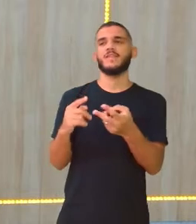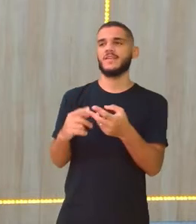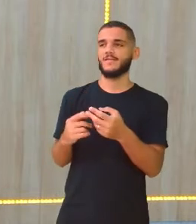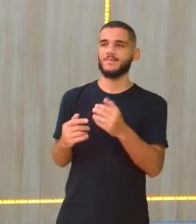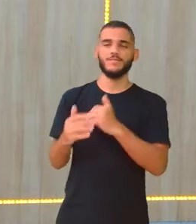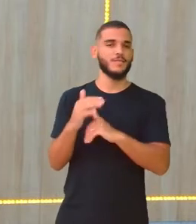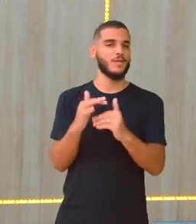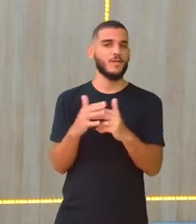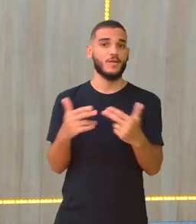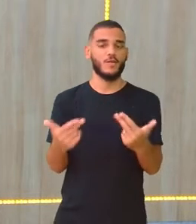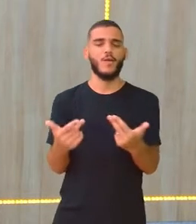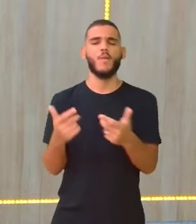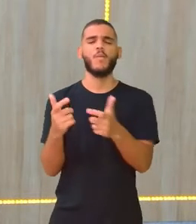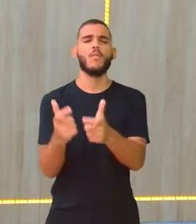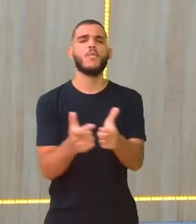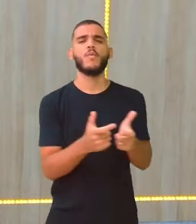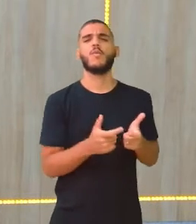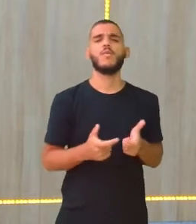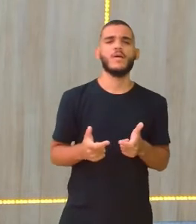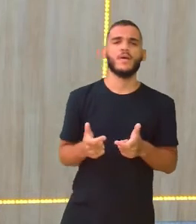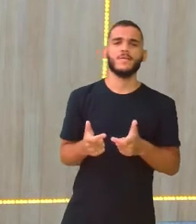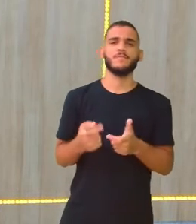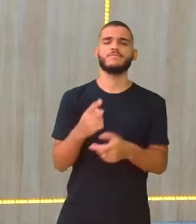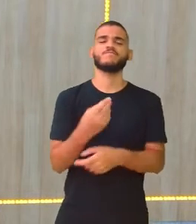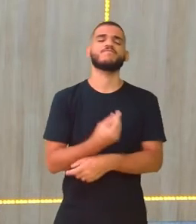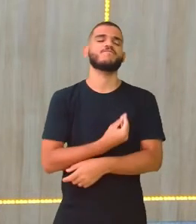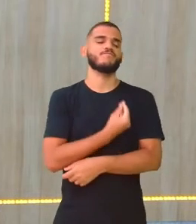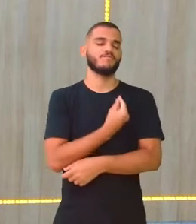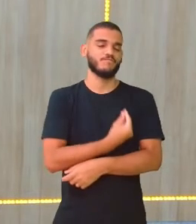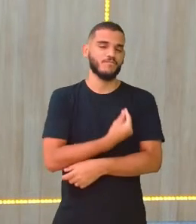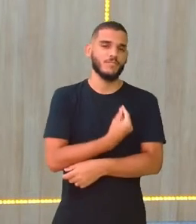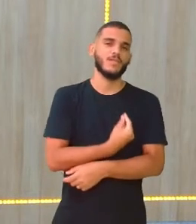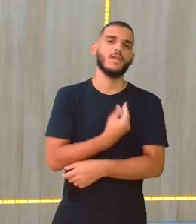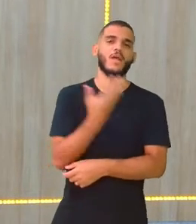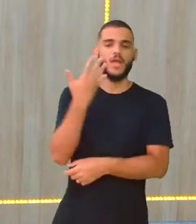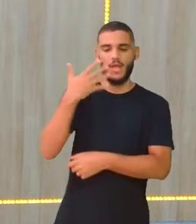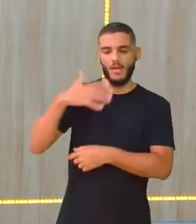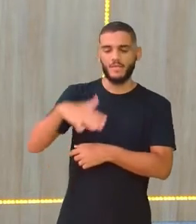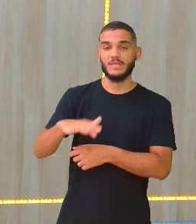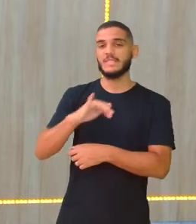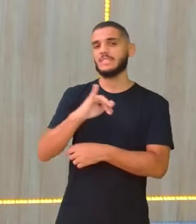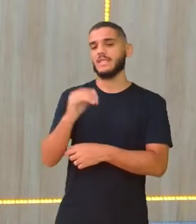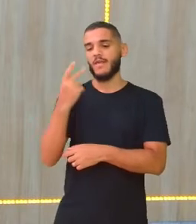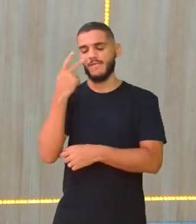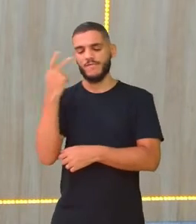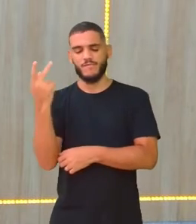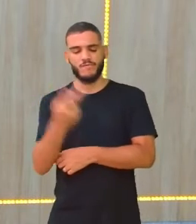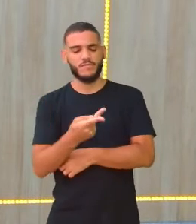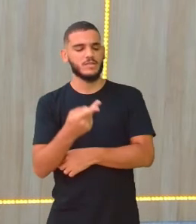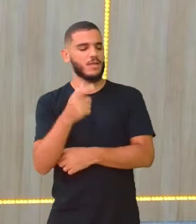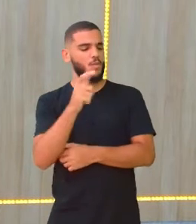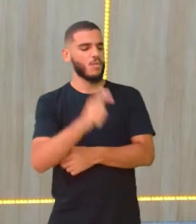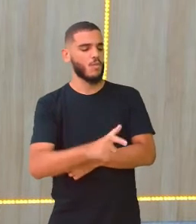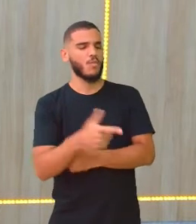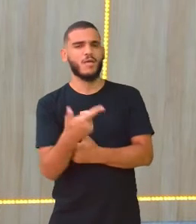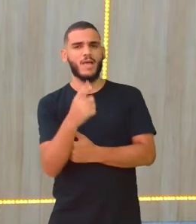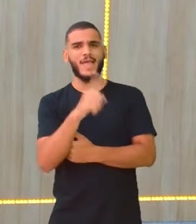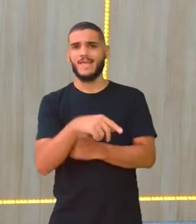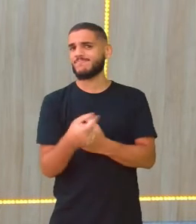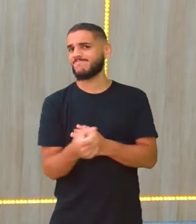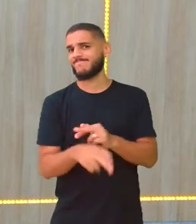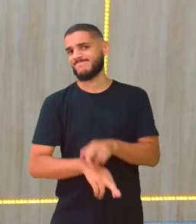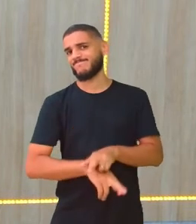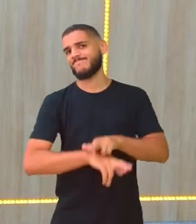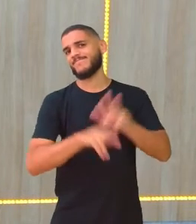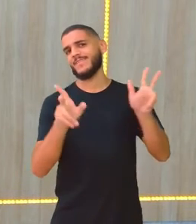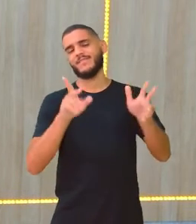toda. Aquele lugar que o senhor conviveu quando era criança, se o senhor voltar lá hoje, vai estar bastante diferente, não vai estar não,